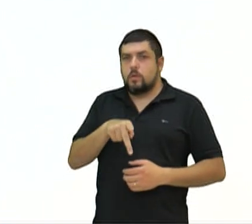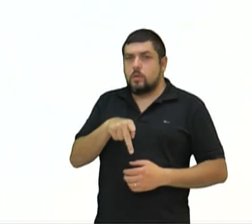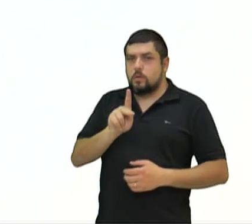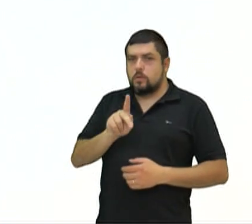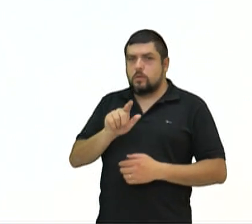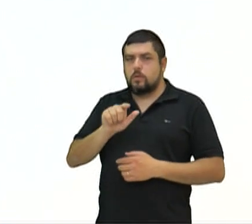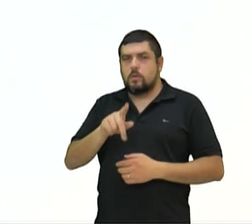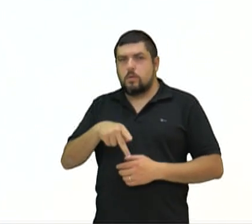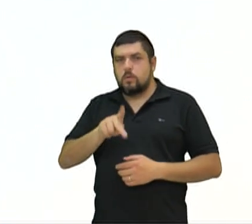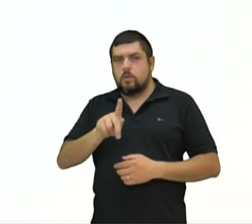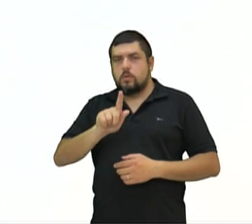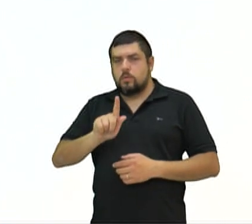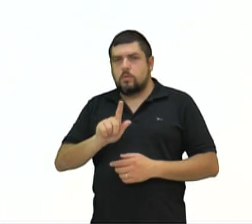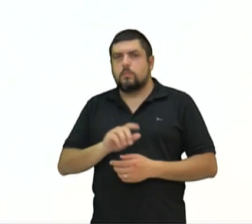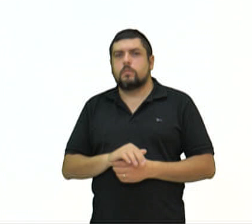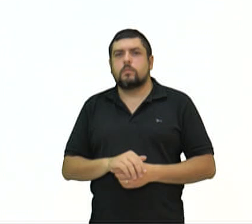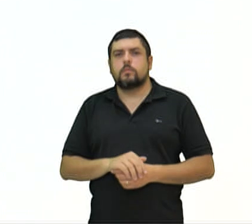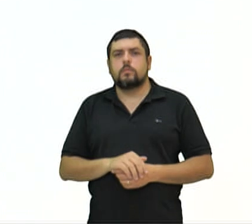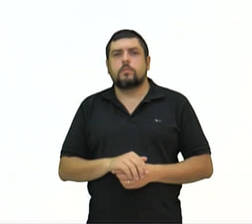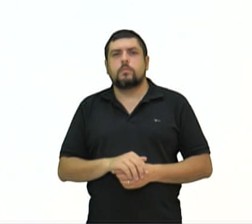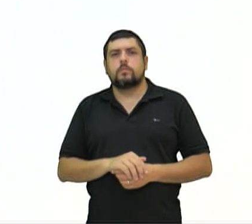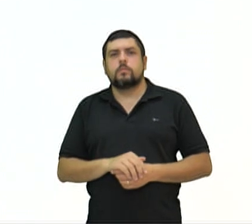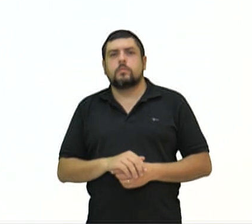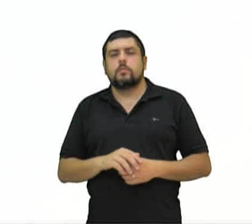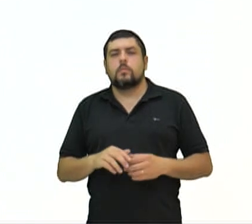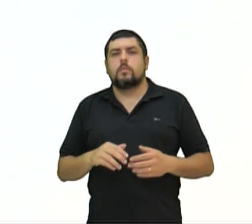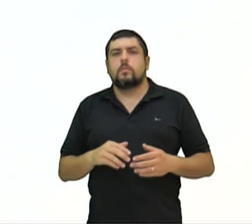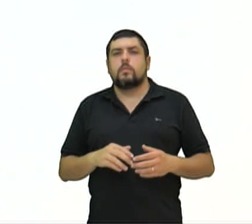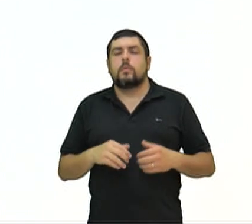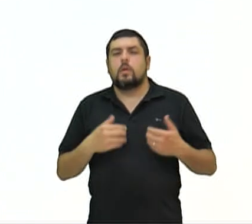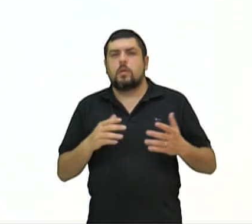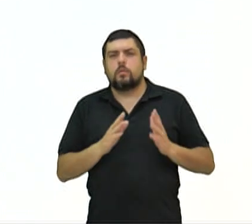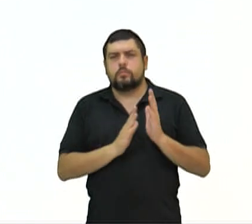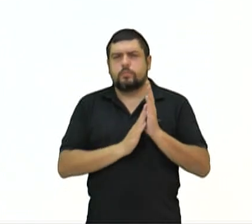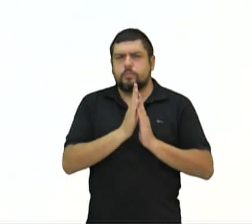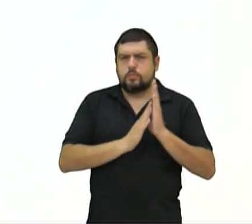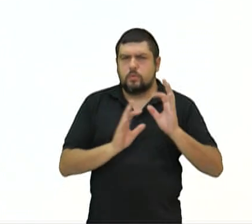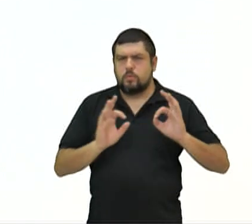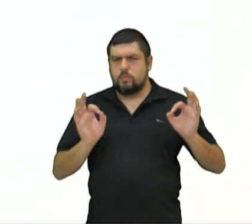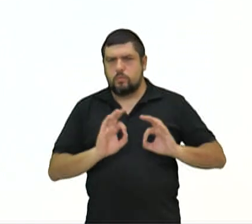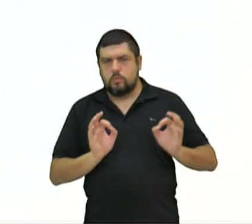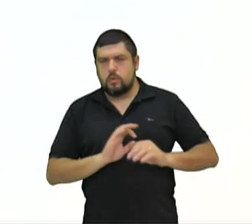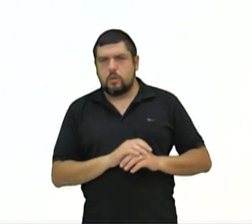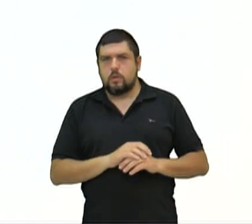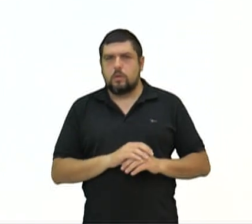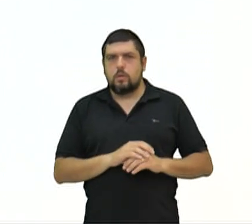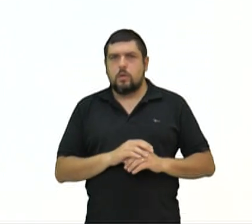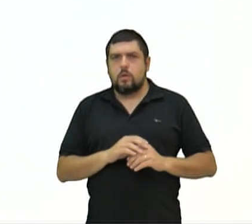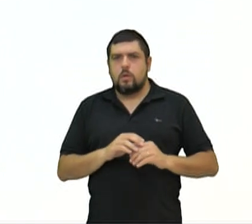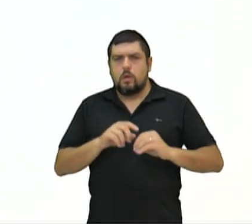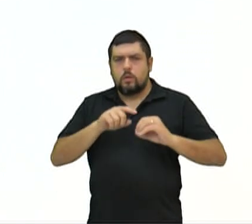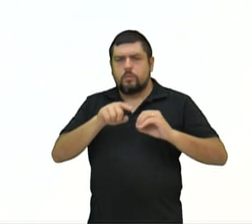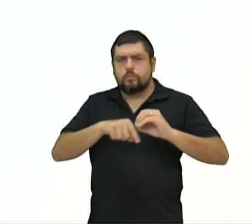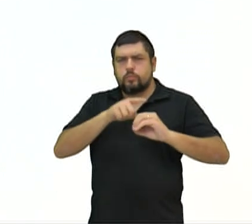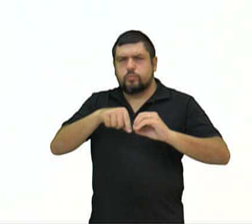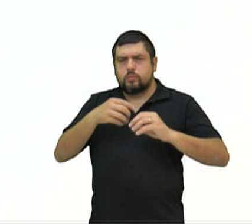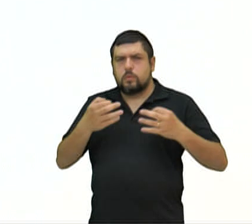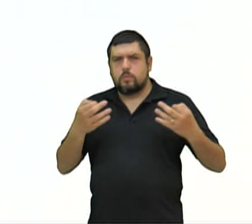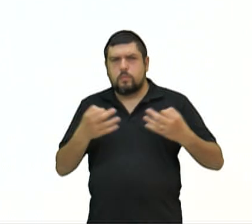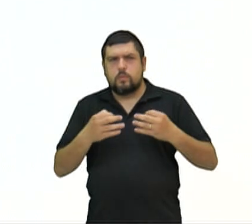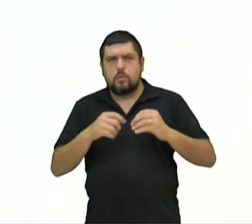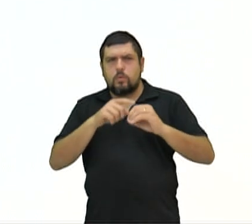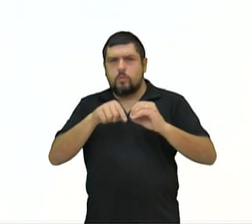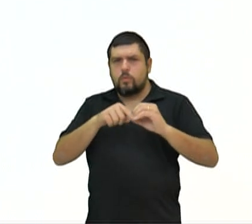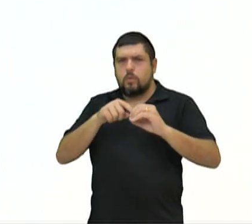gente? Desprezando-se o atrito e considerando-se as polias e as cordas ideais, o módulo da força